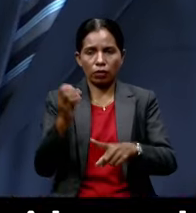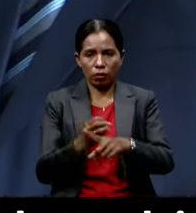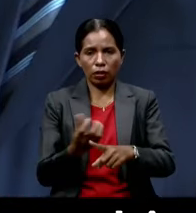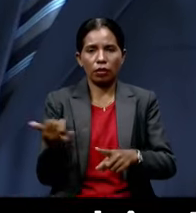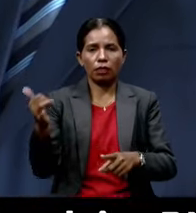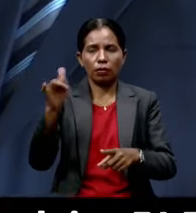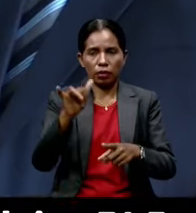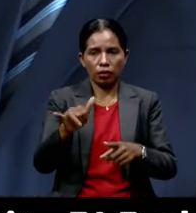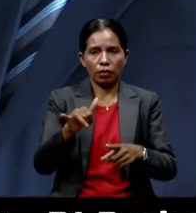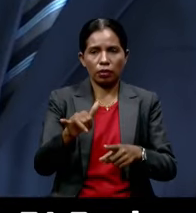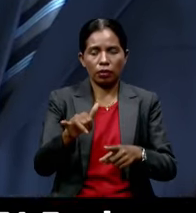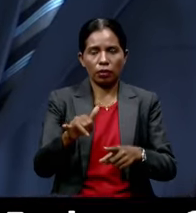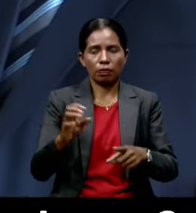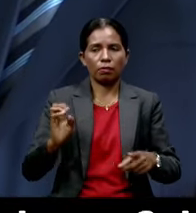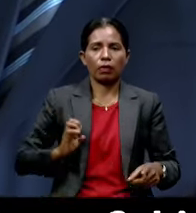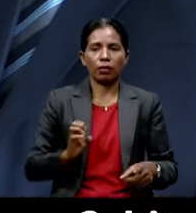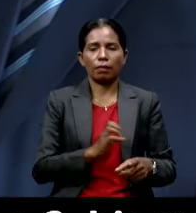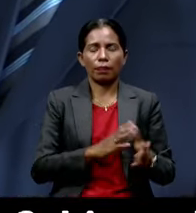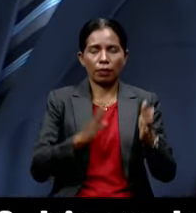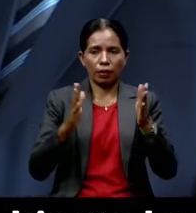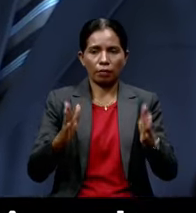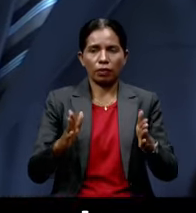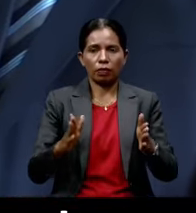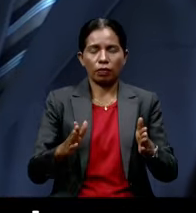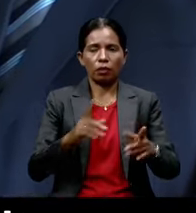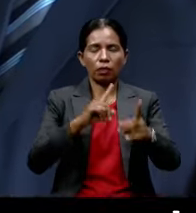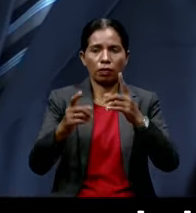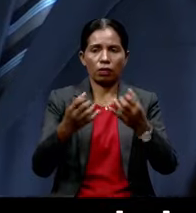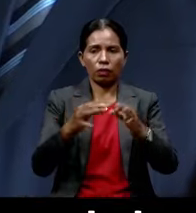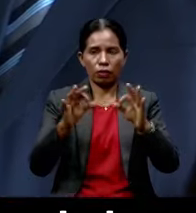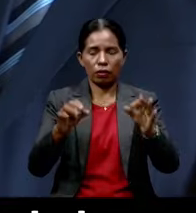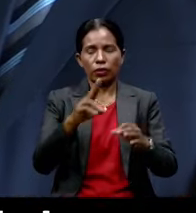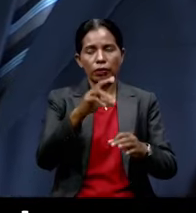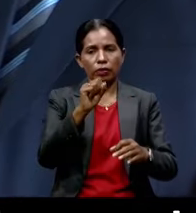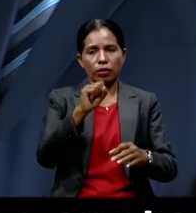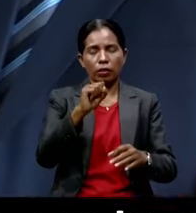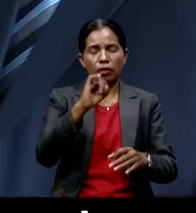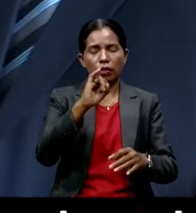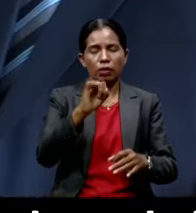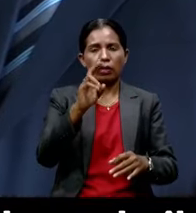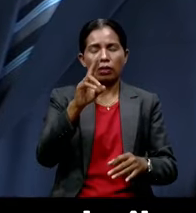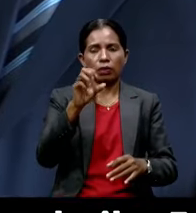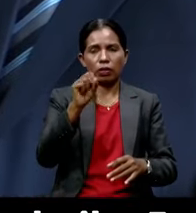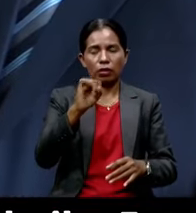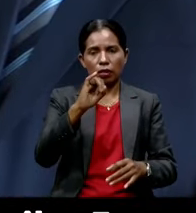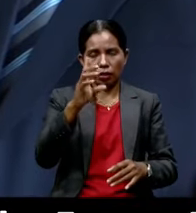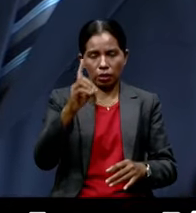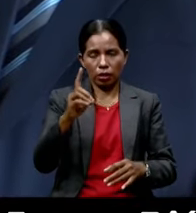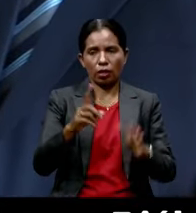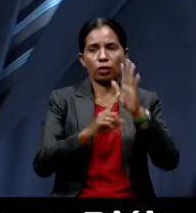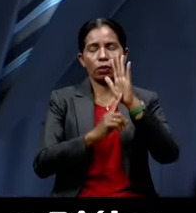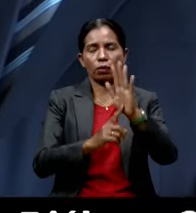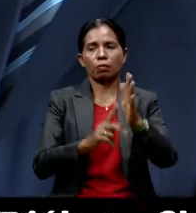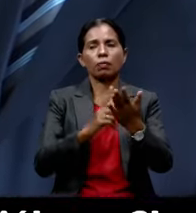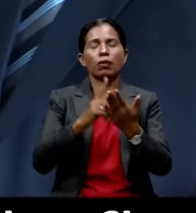para a embaixada, já se fez com o Iaulo, depois o site se atomou, o programa sai da Dedmaca, se